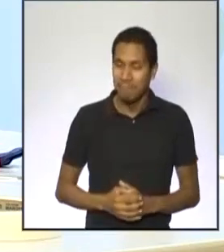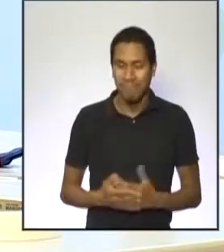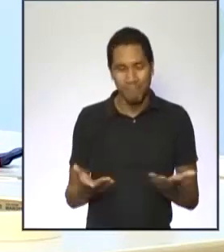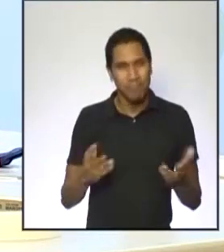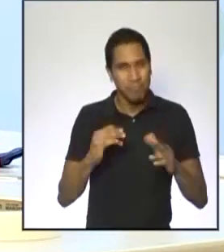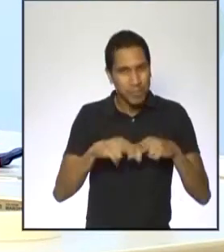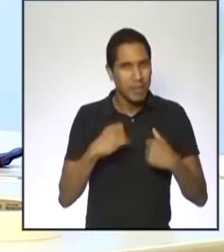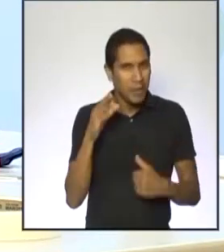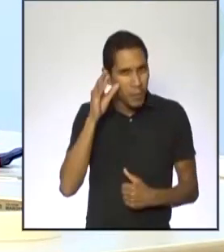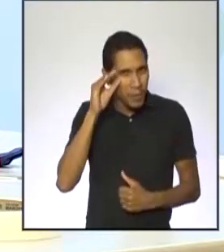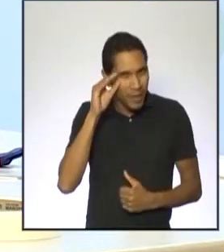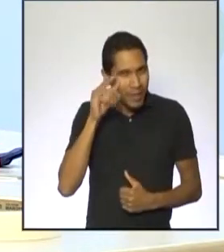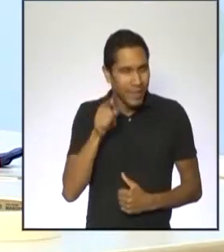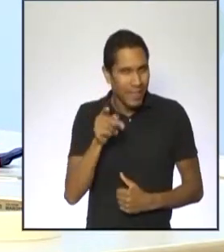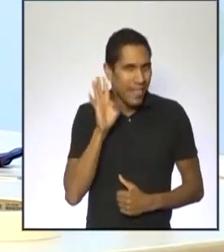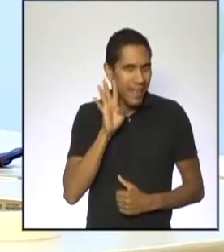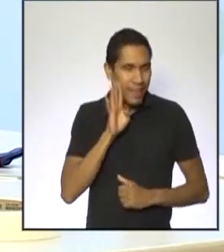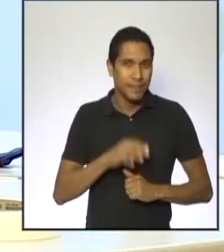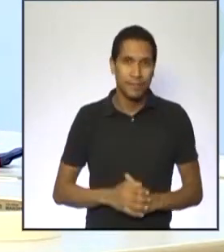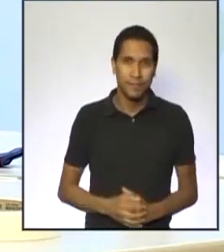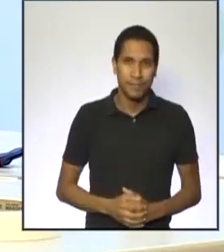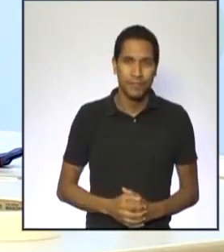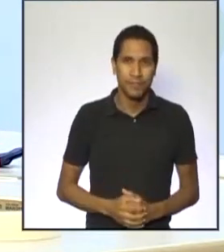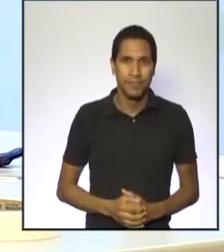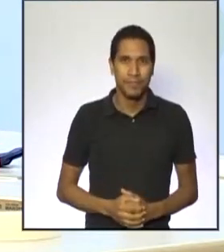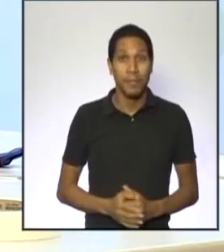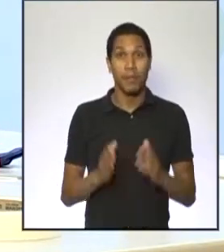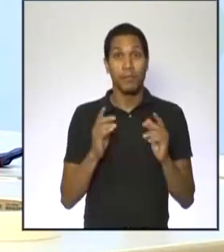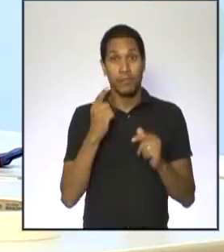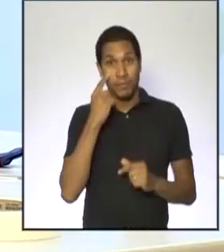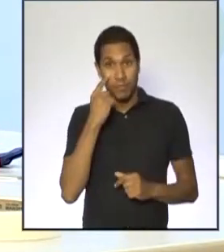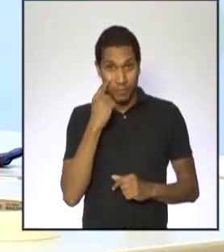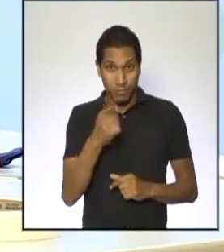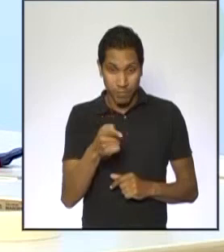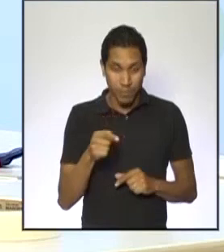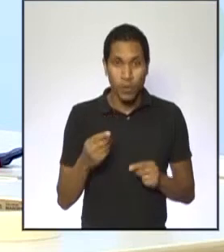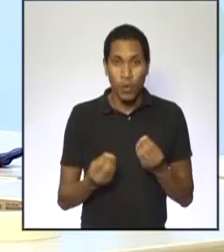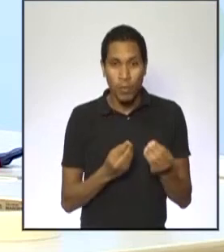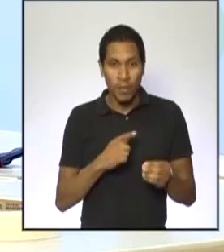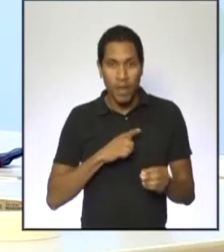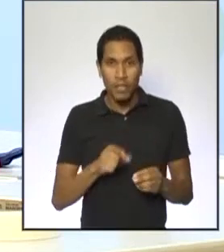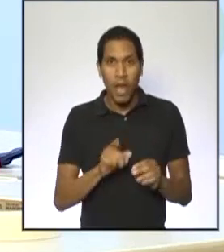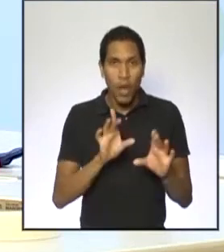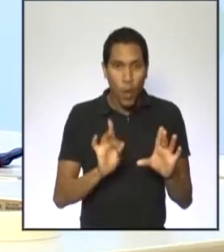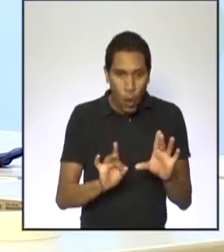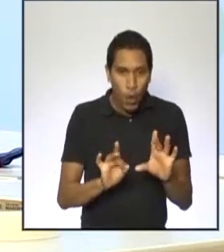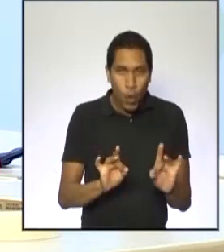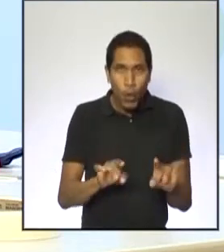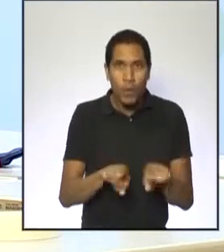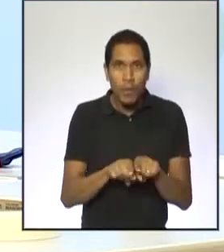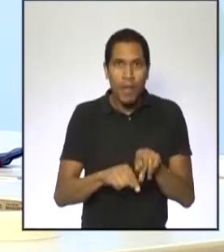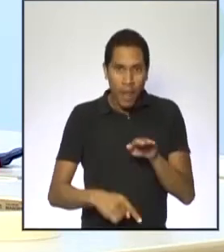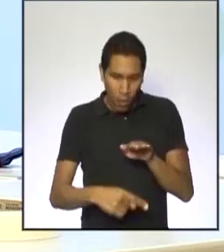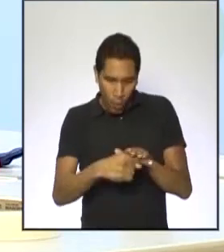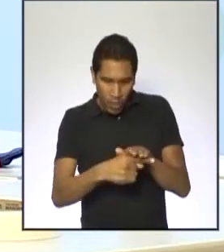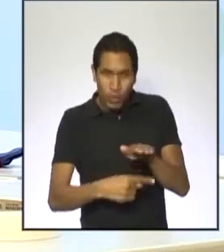Bom, vamos voltar aqui, então, para o nosso eixo. Olha lá, coladinhos.